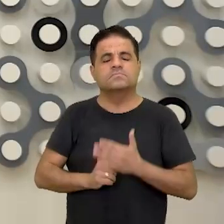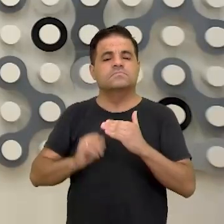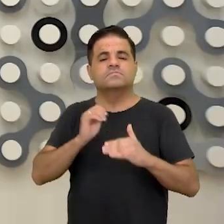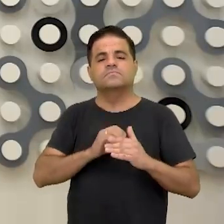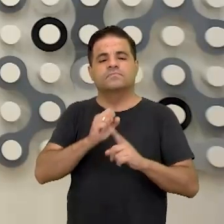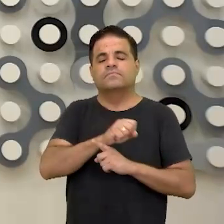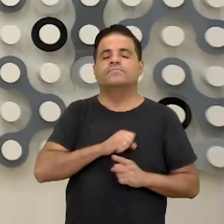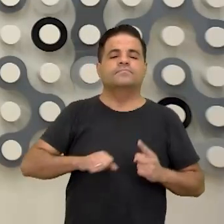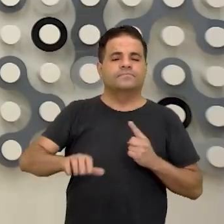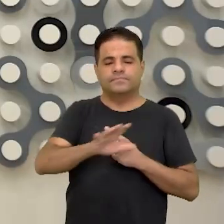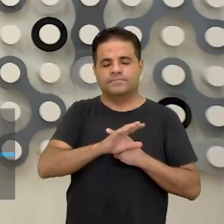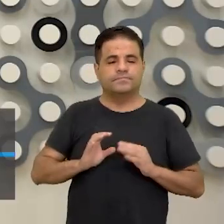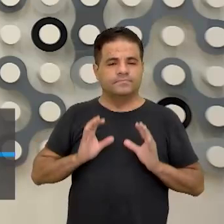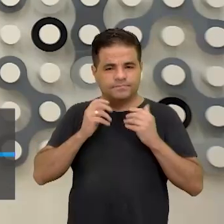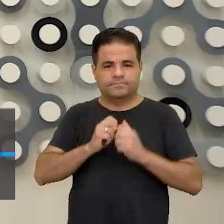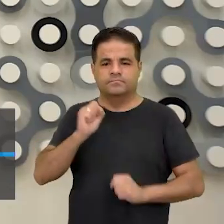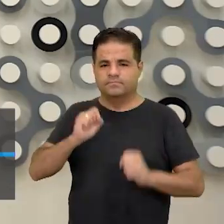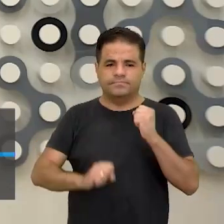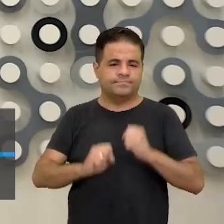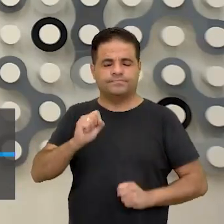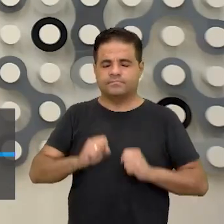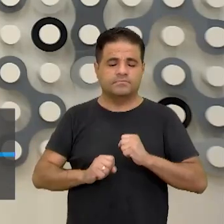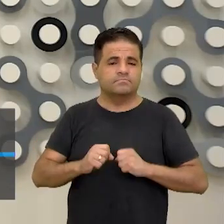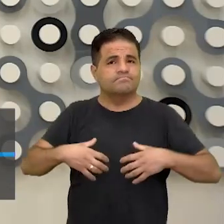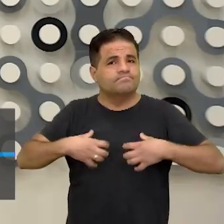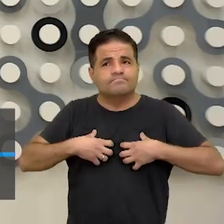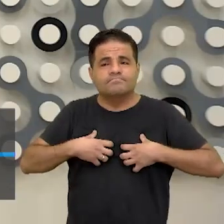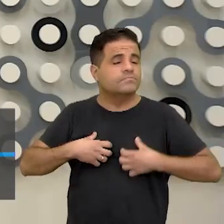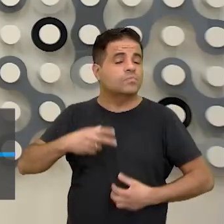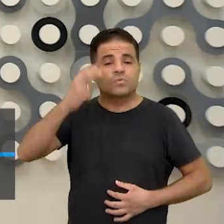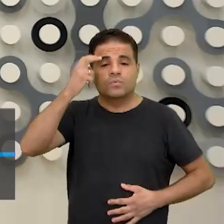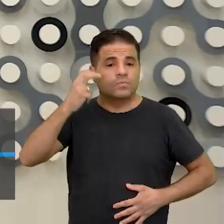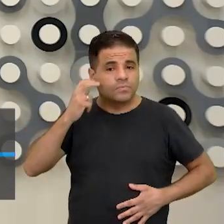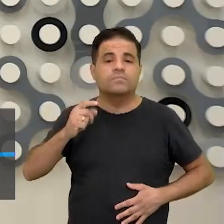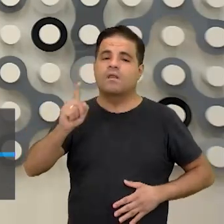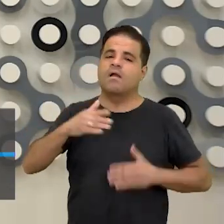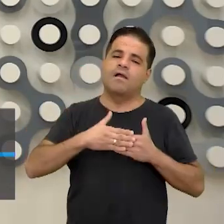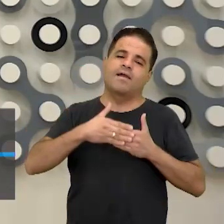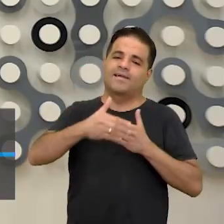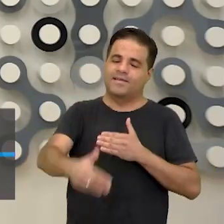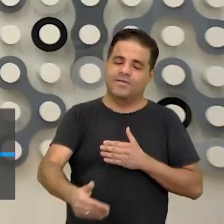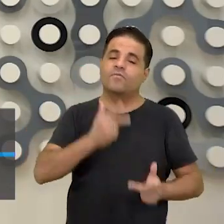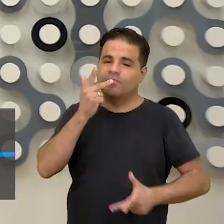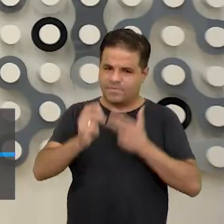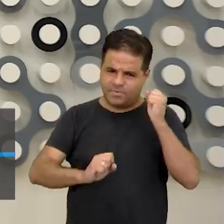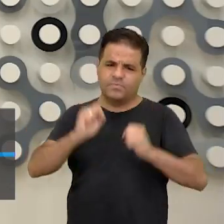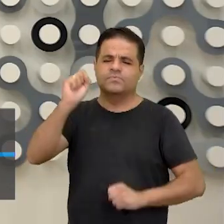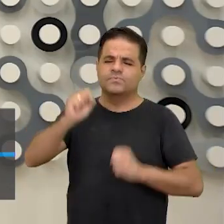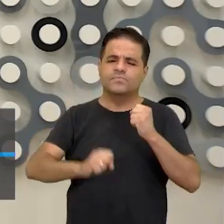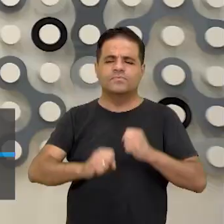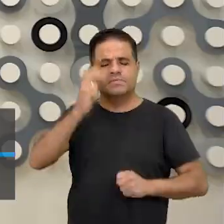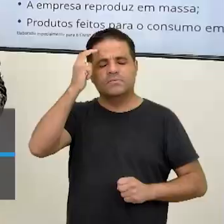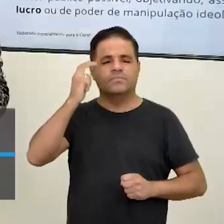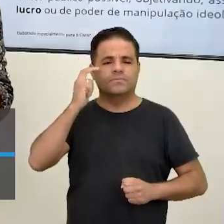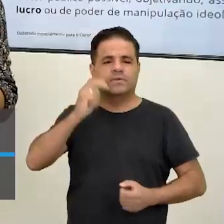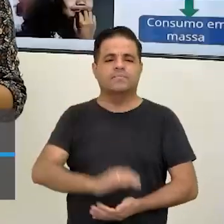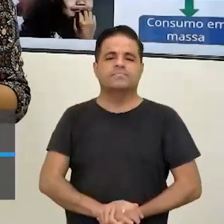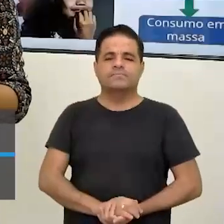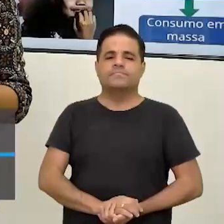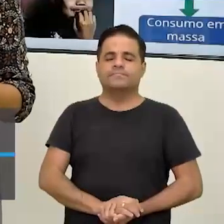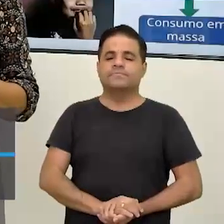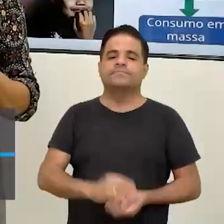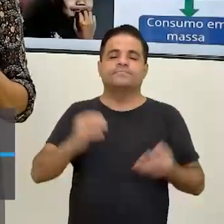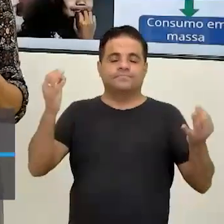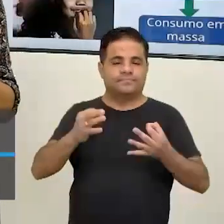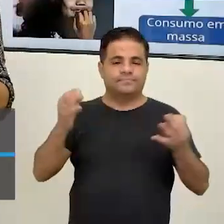estrutura, a partir da sua organização, um determinado tipo de cultura. E daí sim é que a gente fala de indústria cultural. Perfeito, Thiago.